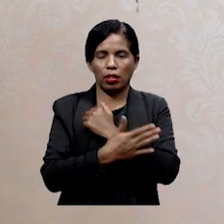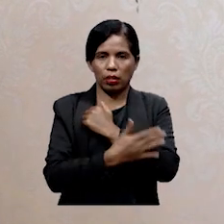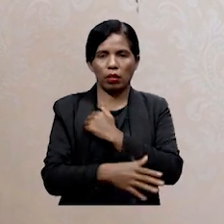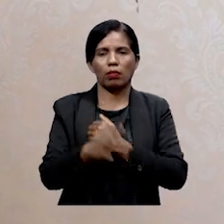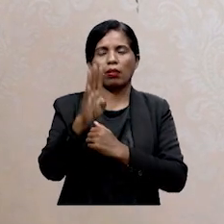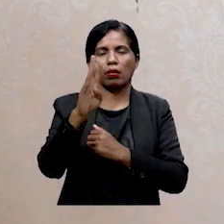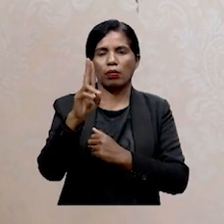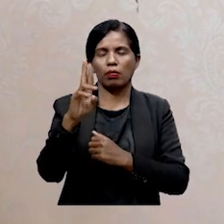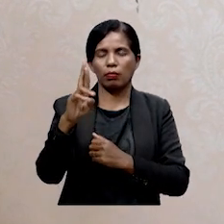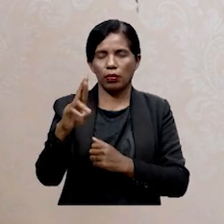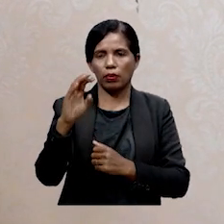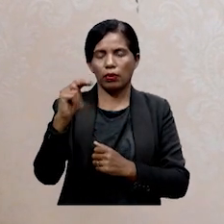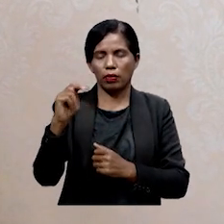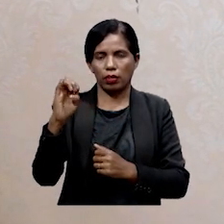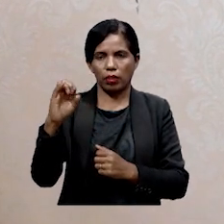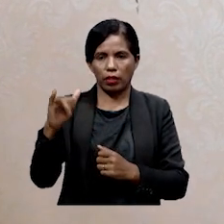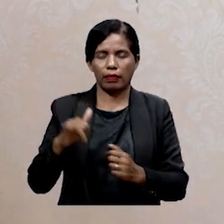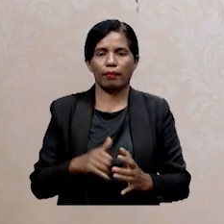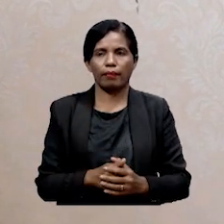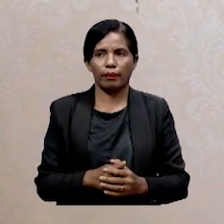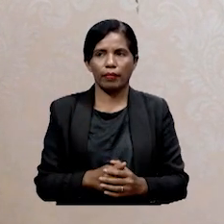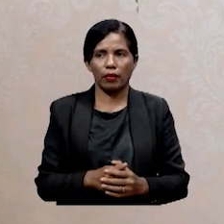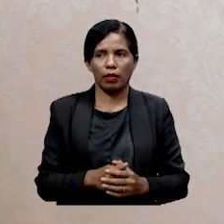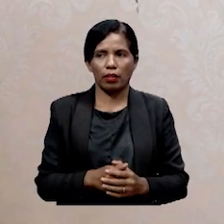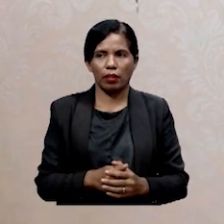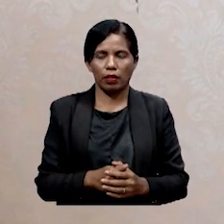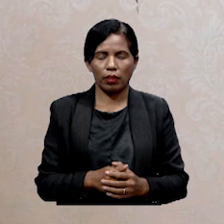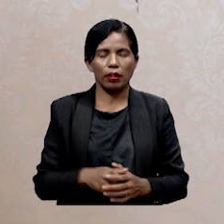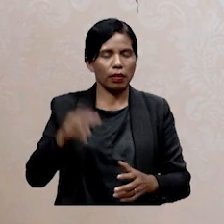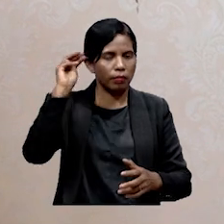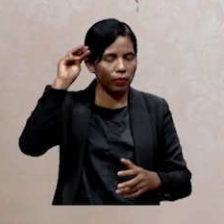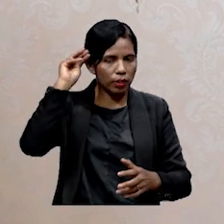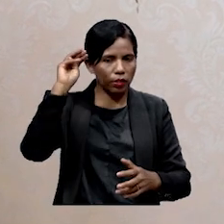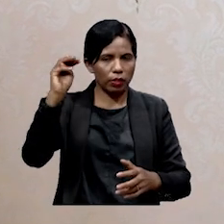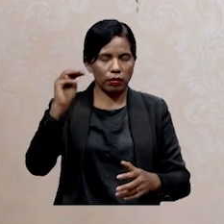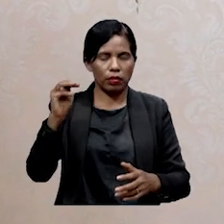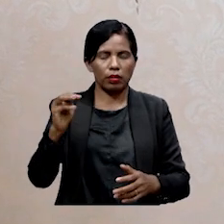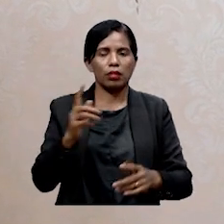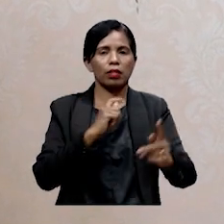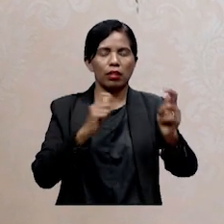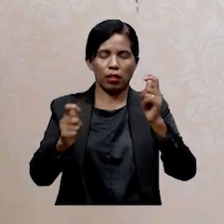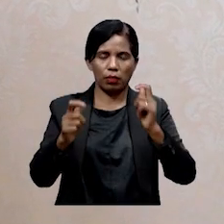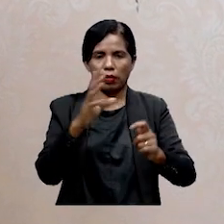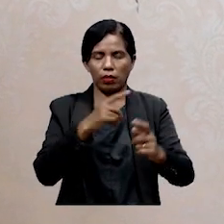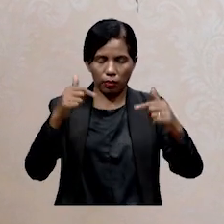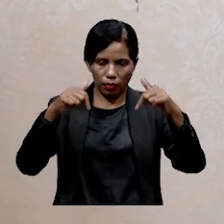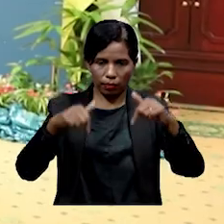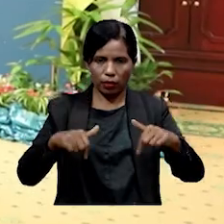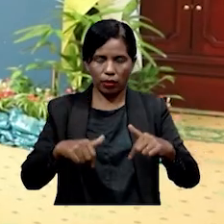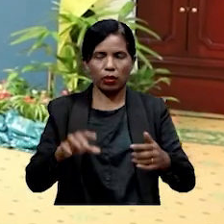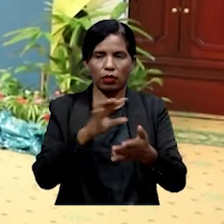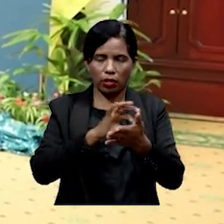Aproveite a ocasião de né, ministro de Transporte e Telecomunicações, mas mais o de Brunei, atu